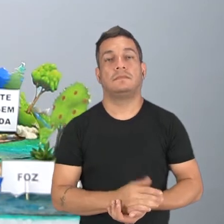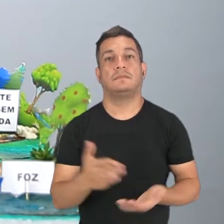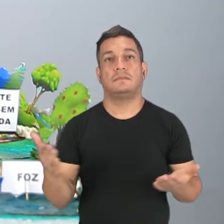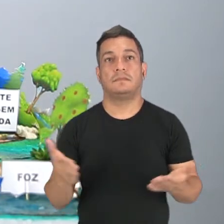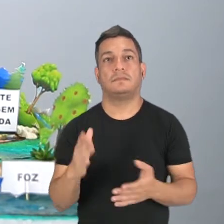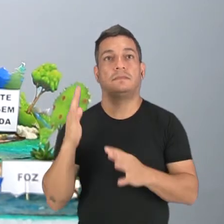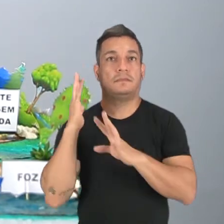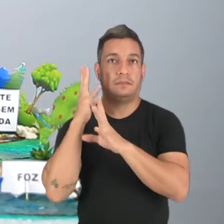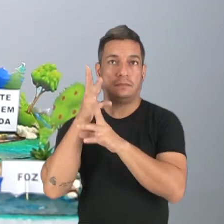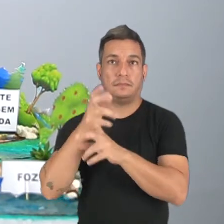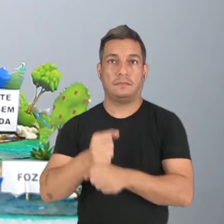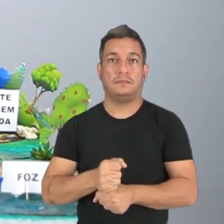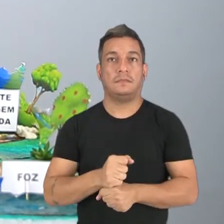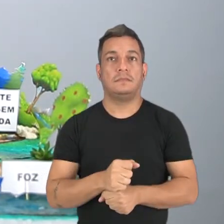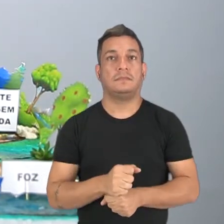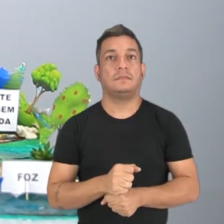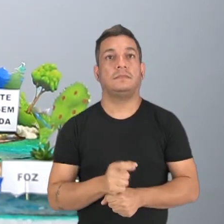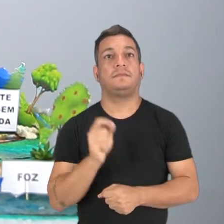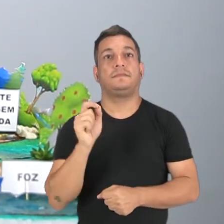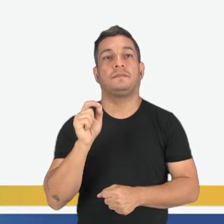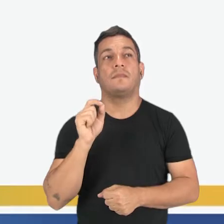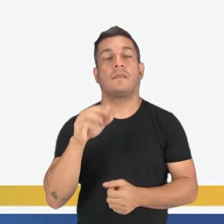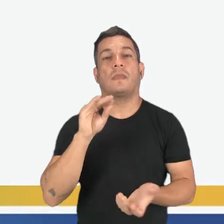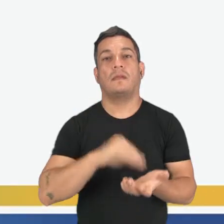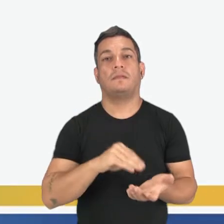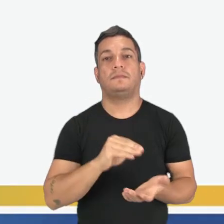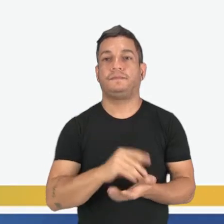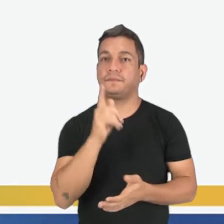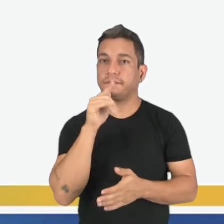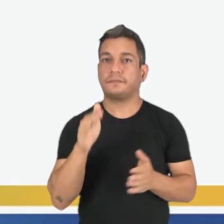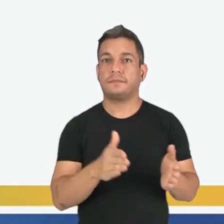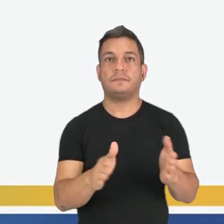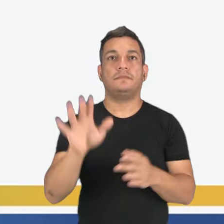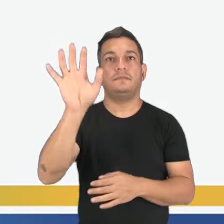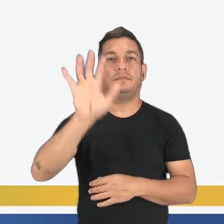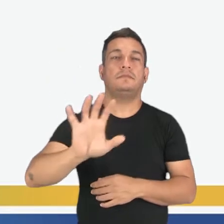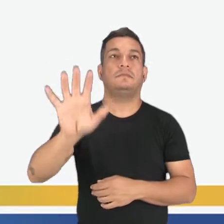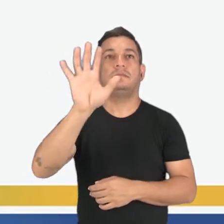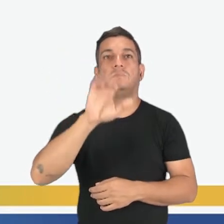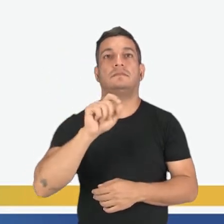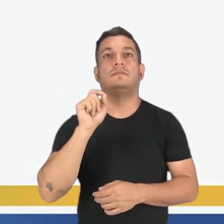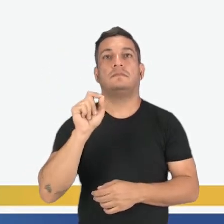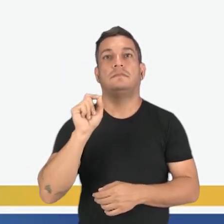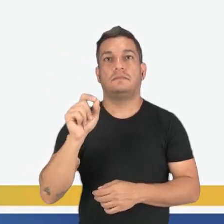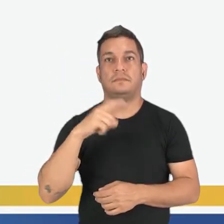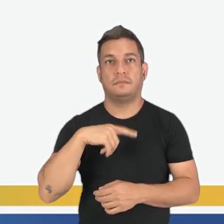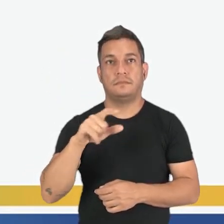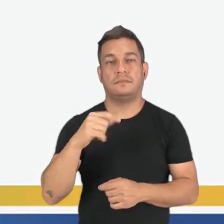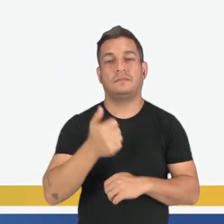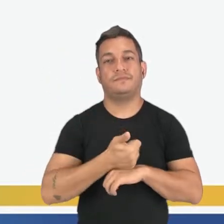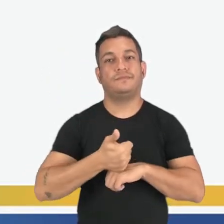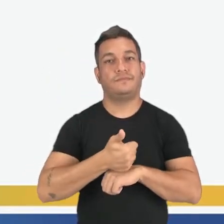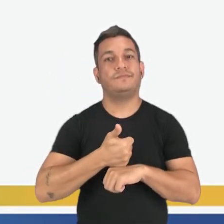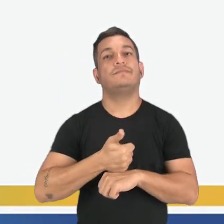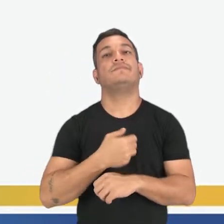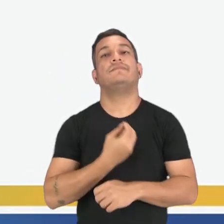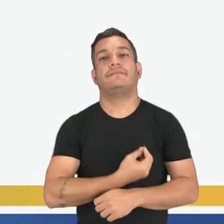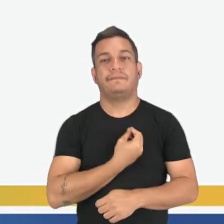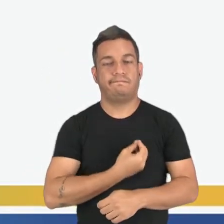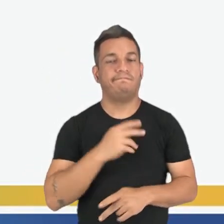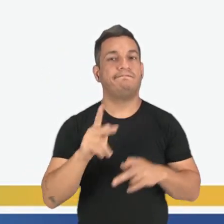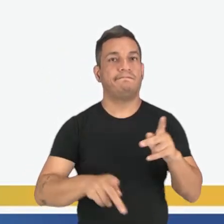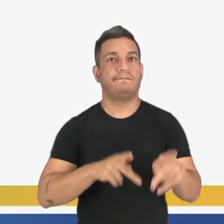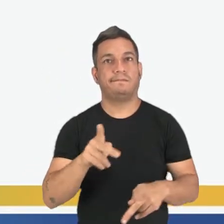vez, recapitulando uma parte que a falta dos rios numa região compromete a qualidade de vida daquela